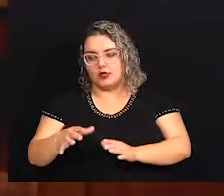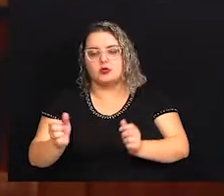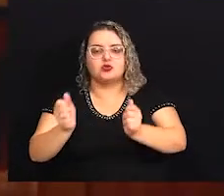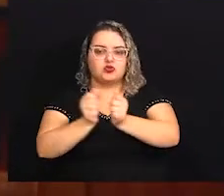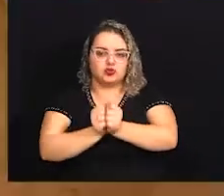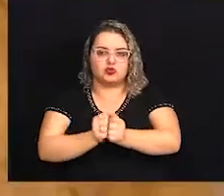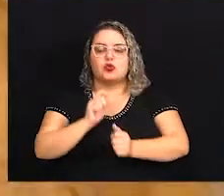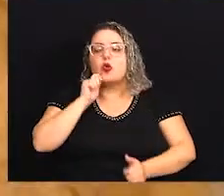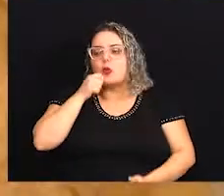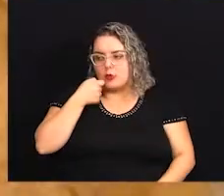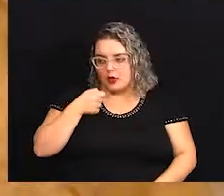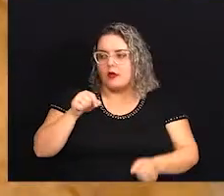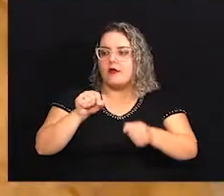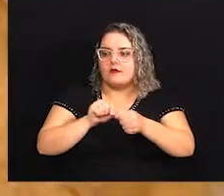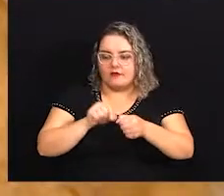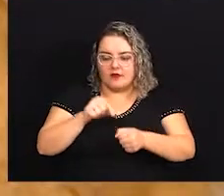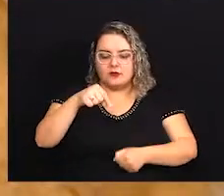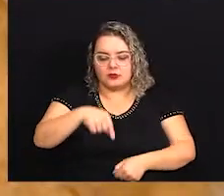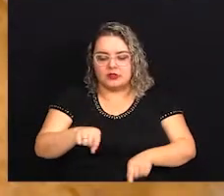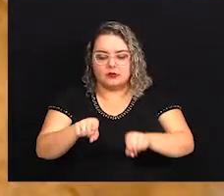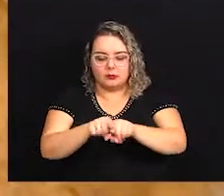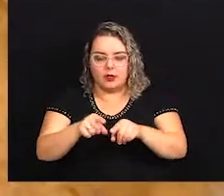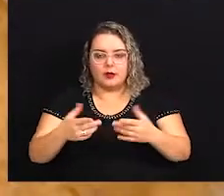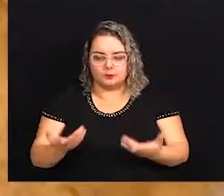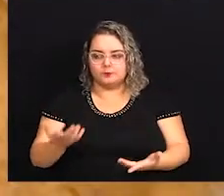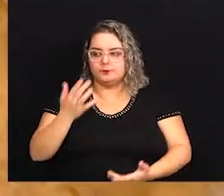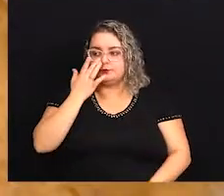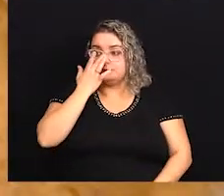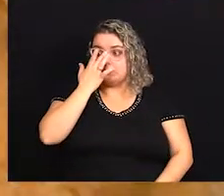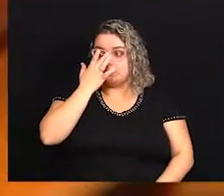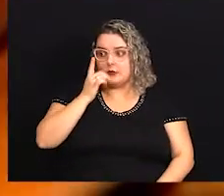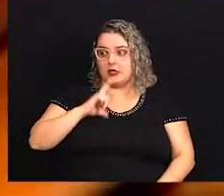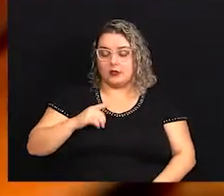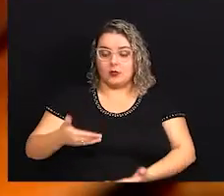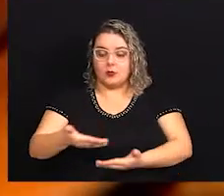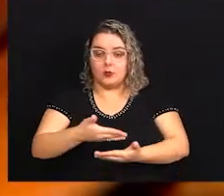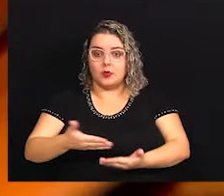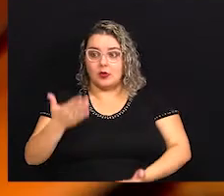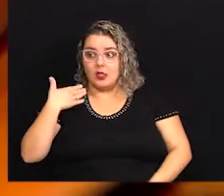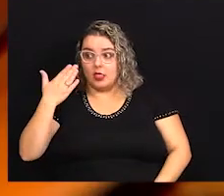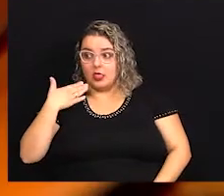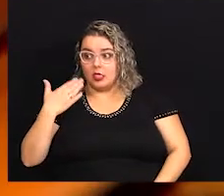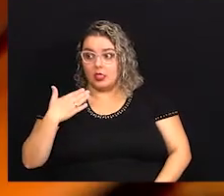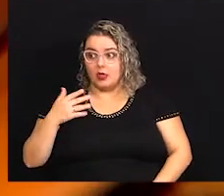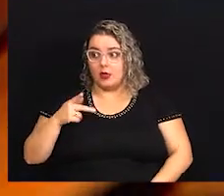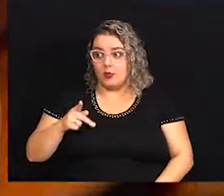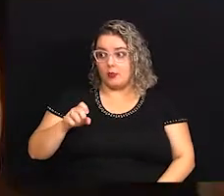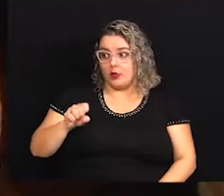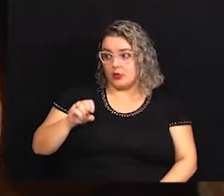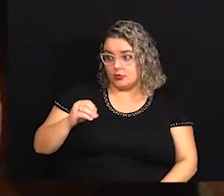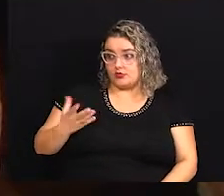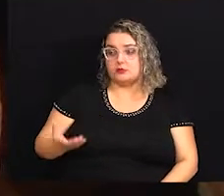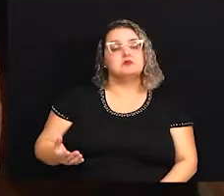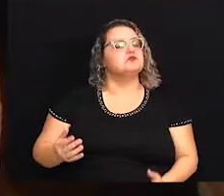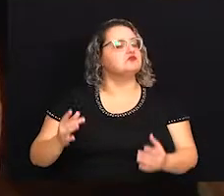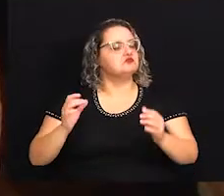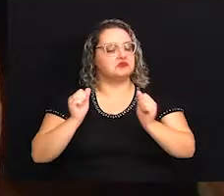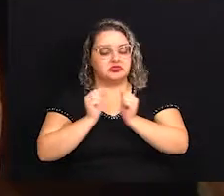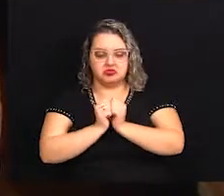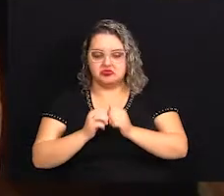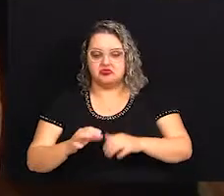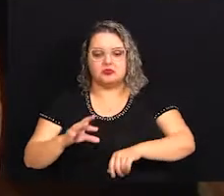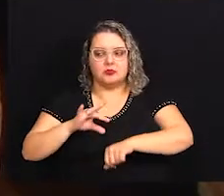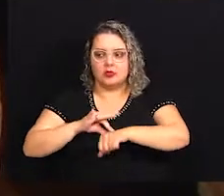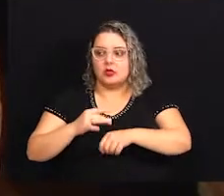tem a parte para acompanhar o pão, que também é feito aqui na casa. A gente tem o molho de pimenta e o molho pesto, que acompanha muito bem